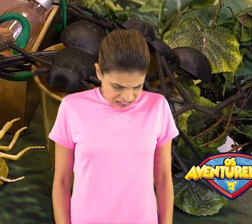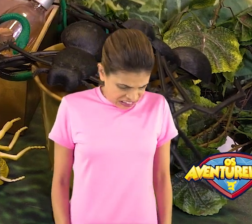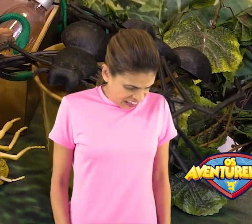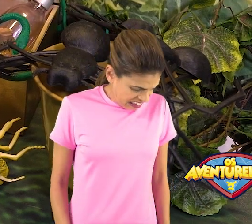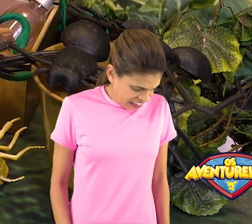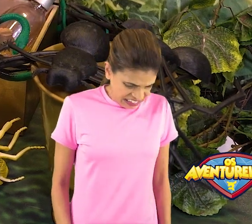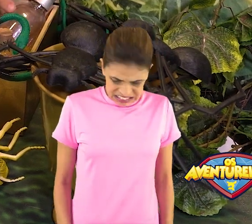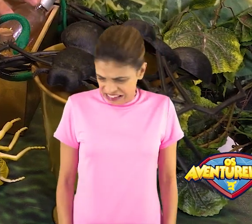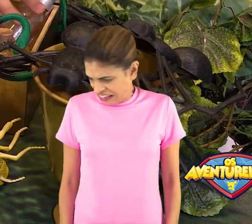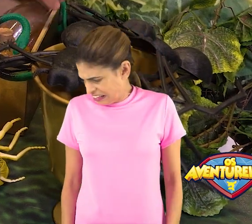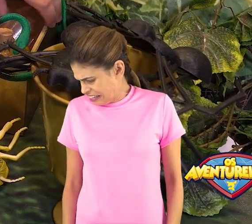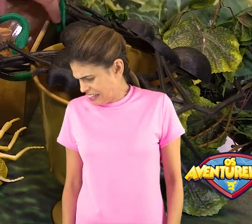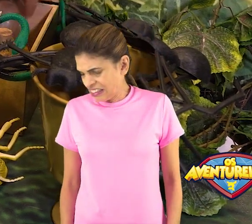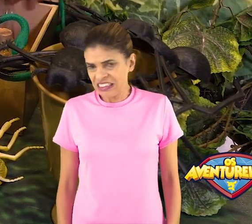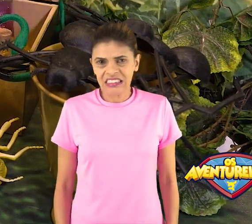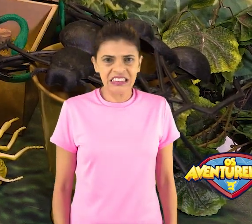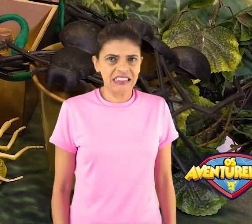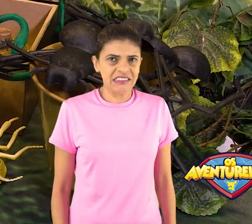Ai.